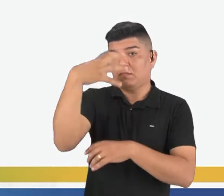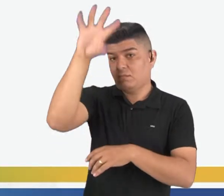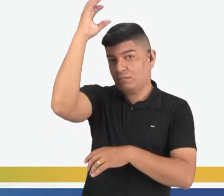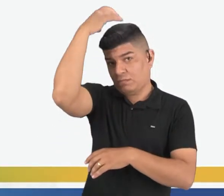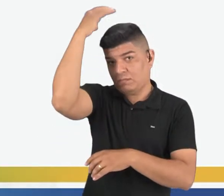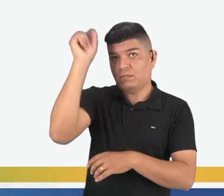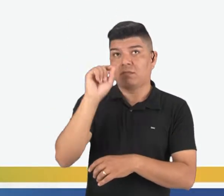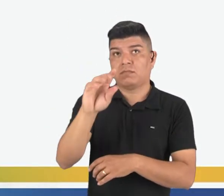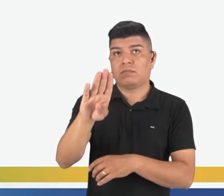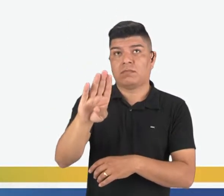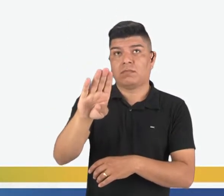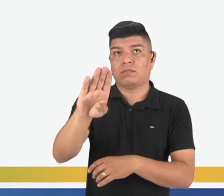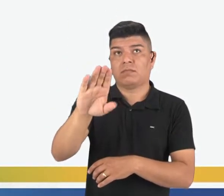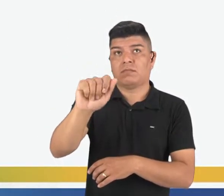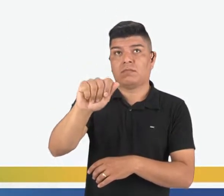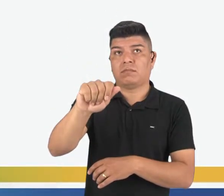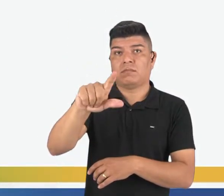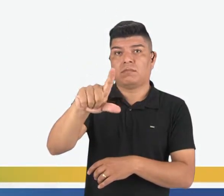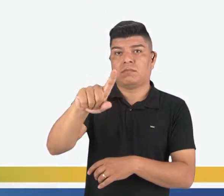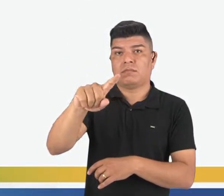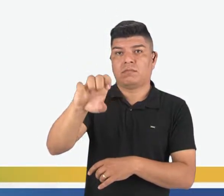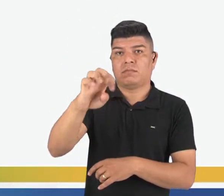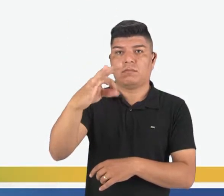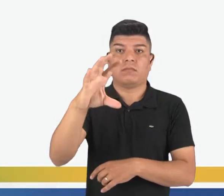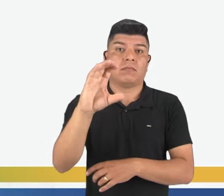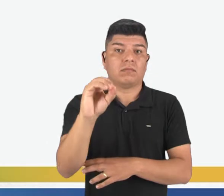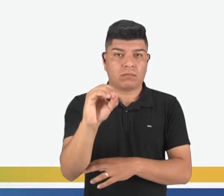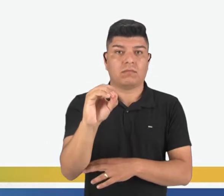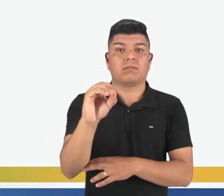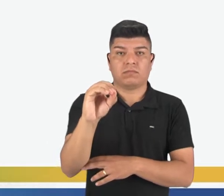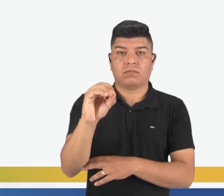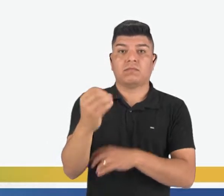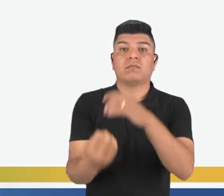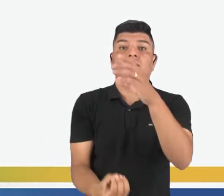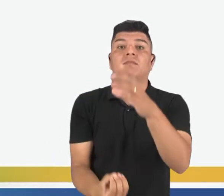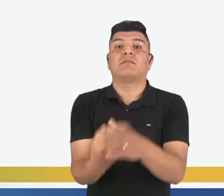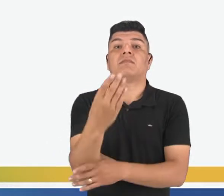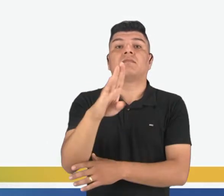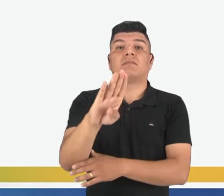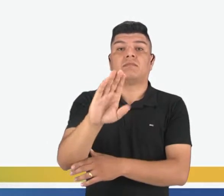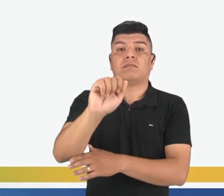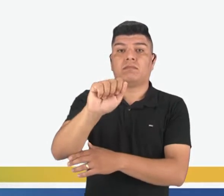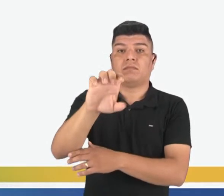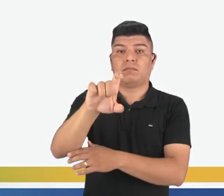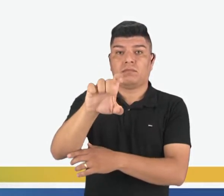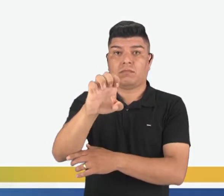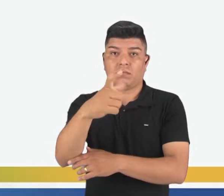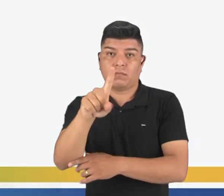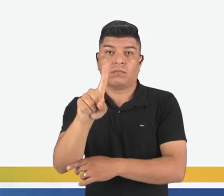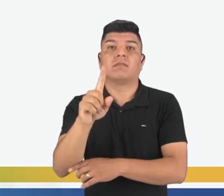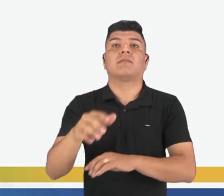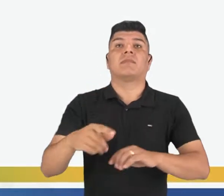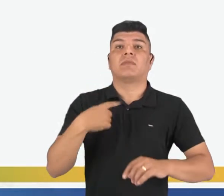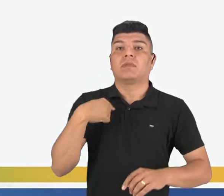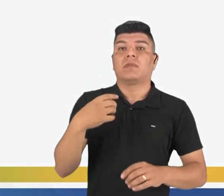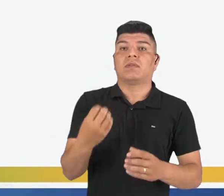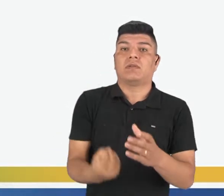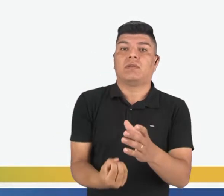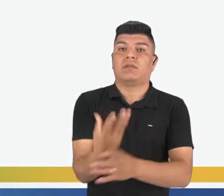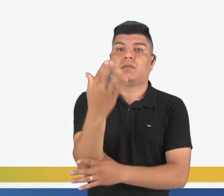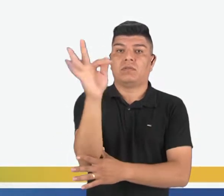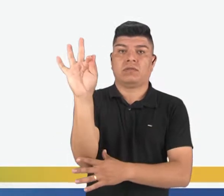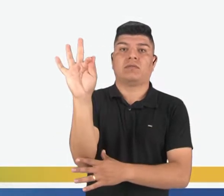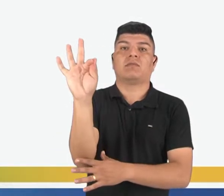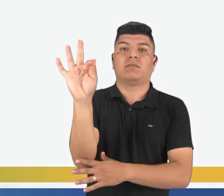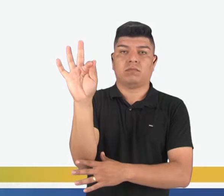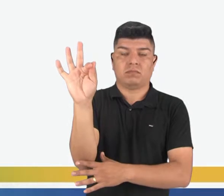chamar balleto. E depois do balleto vai se derivar o balé. E isso surge na França. Então observe aqui nessa